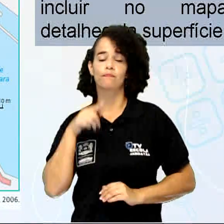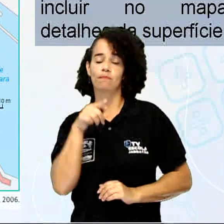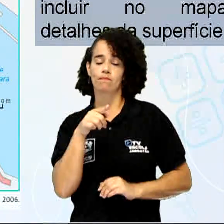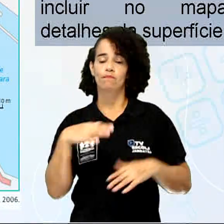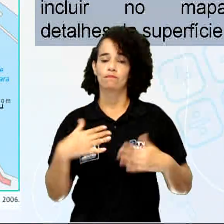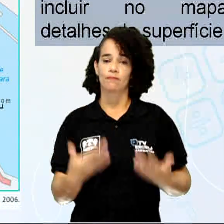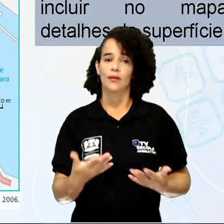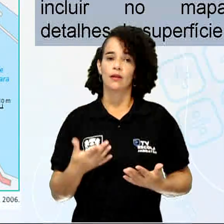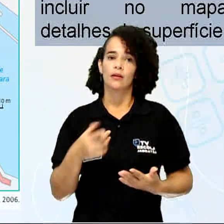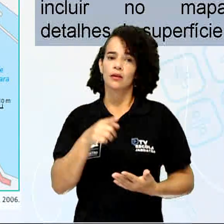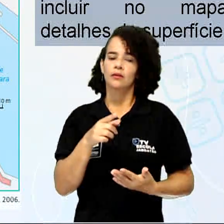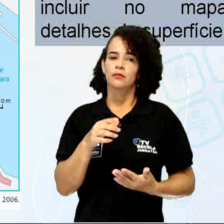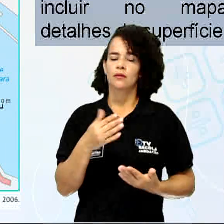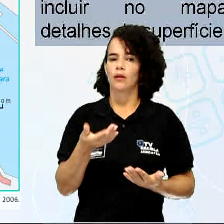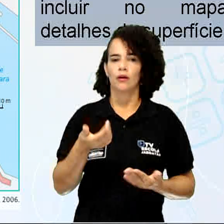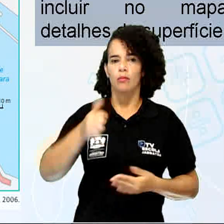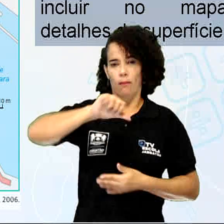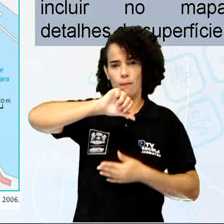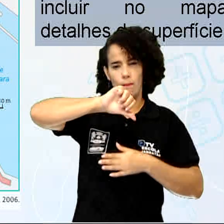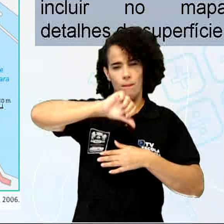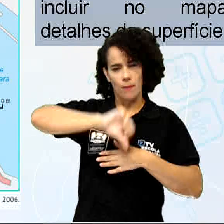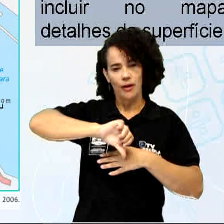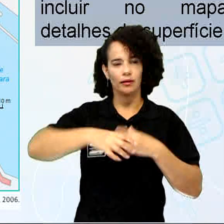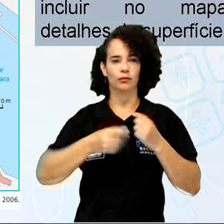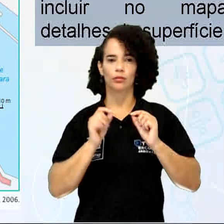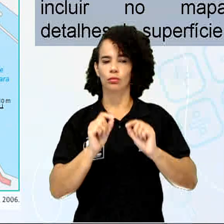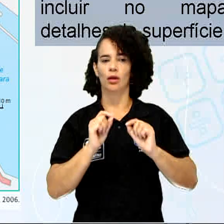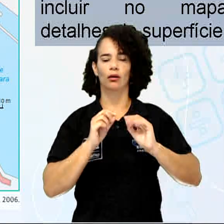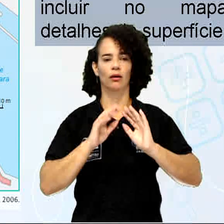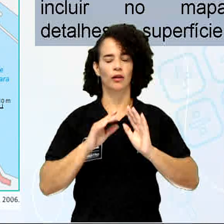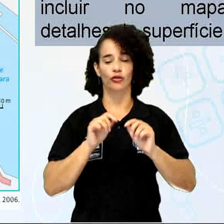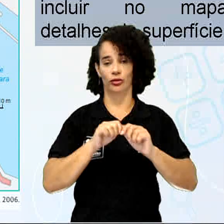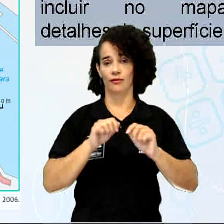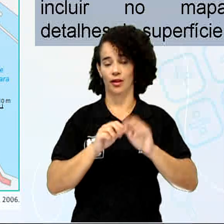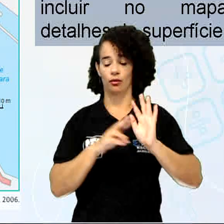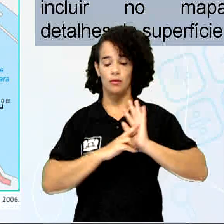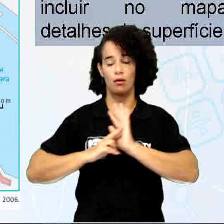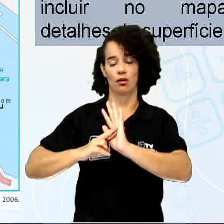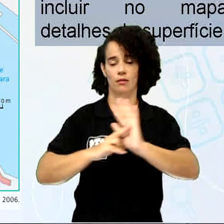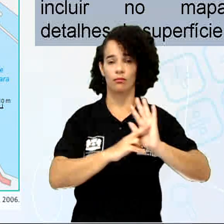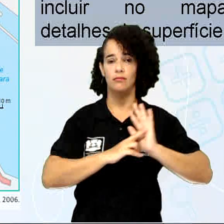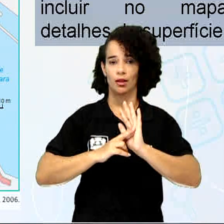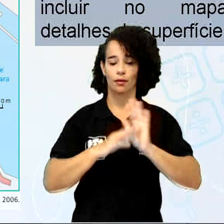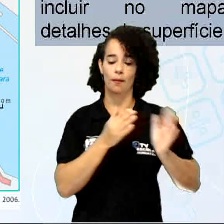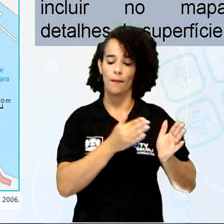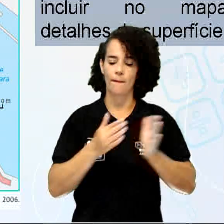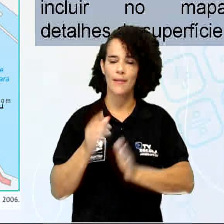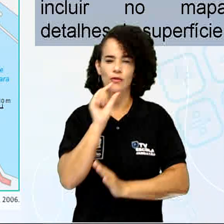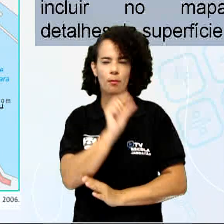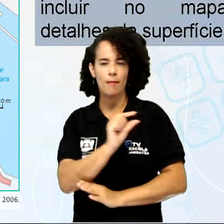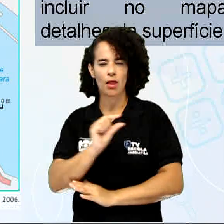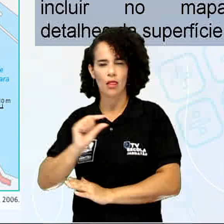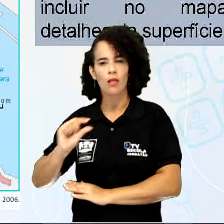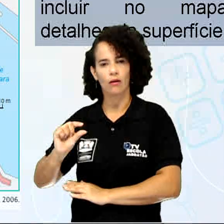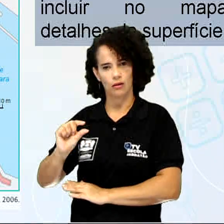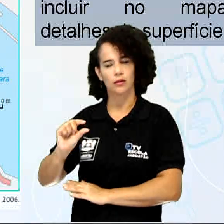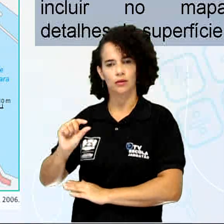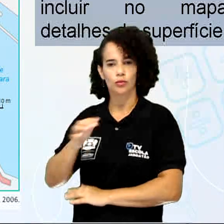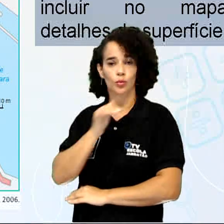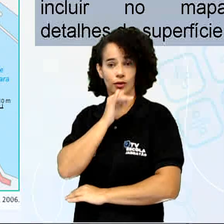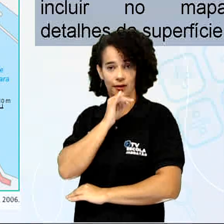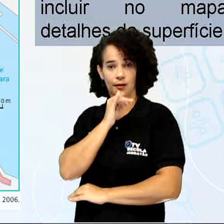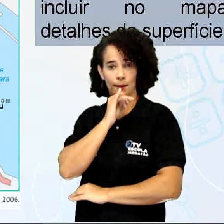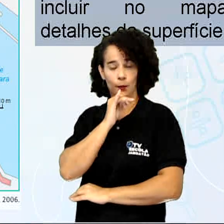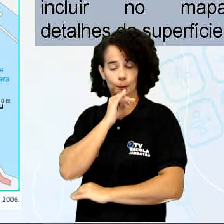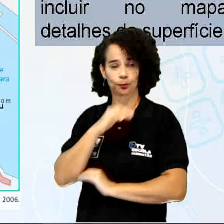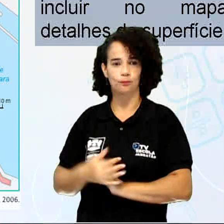a primeira desvantagem, né, a gente elabora mapas que representam partes menores, né? Por